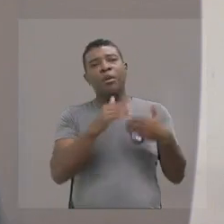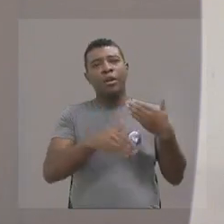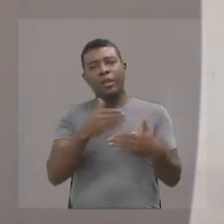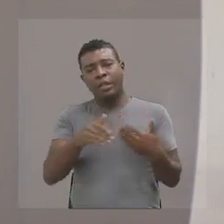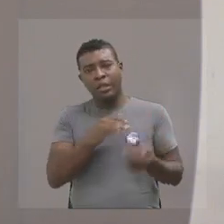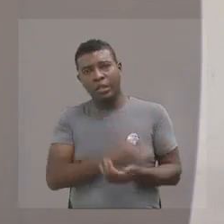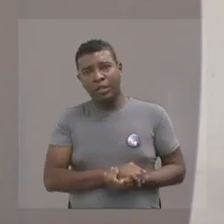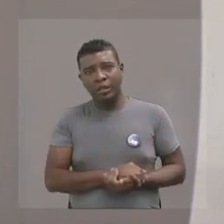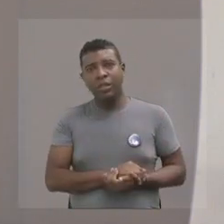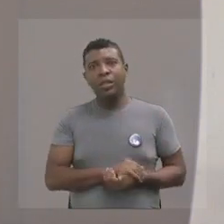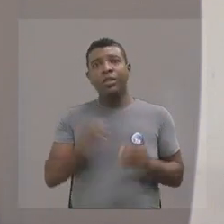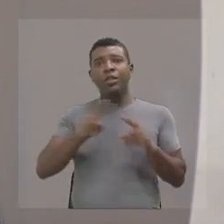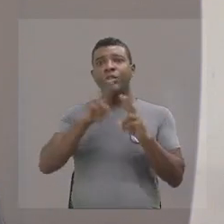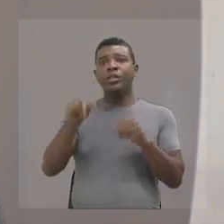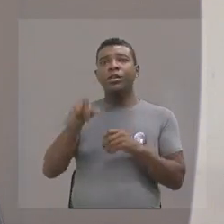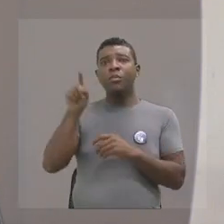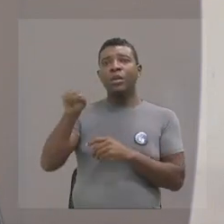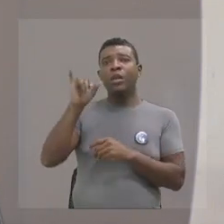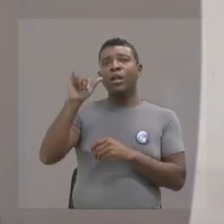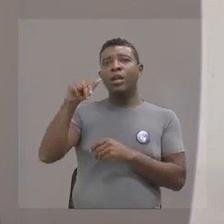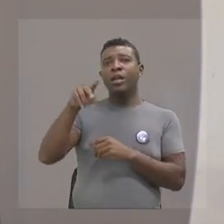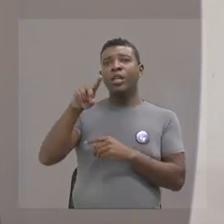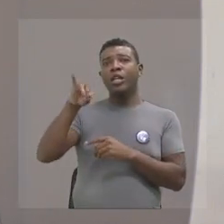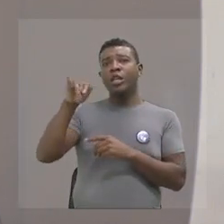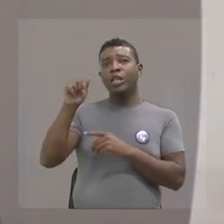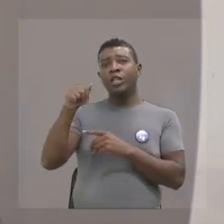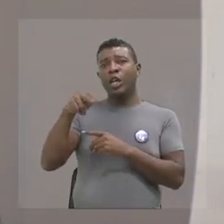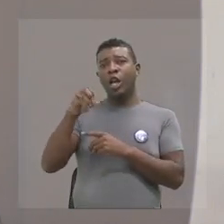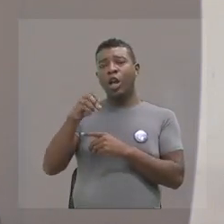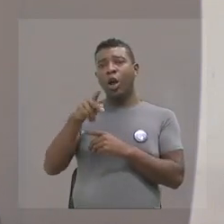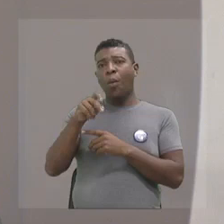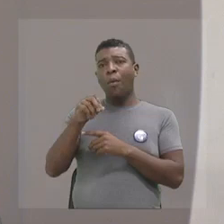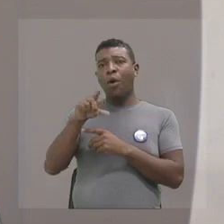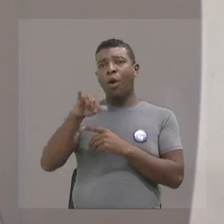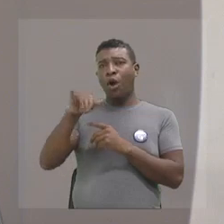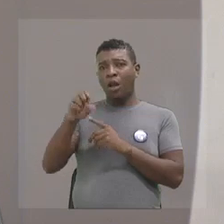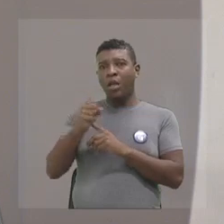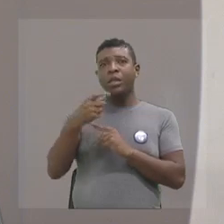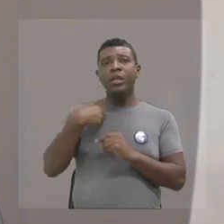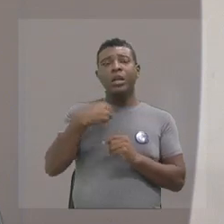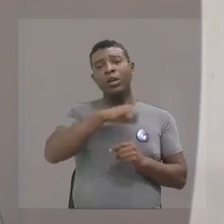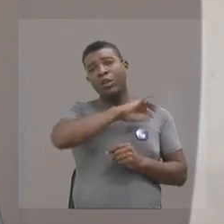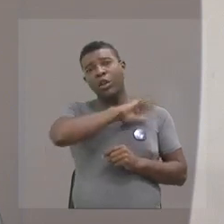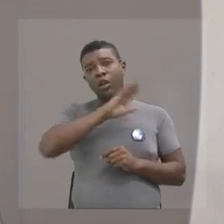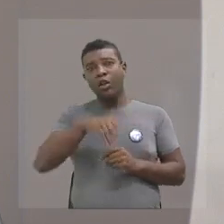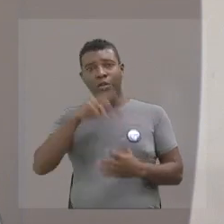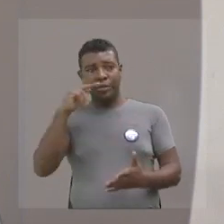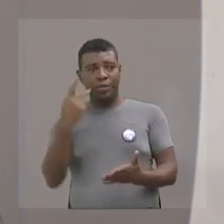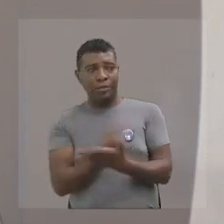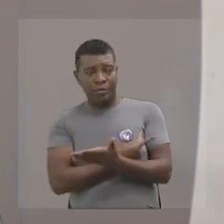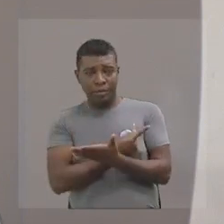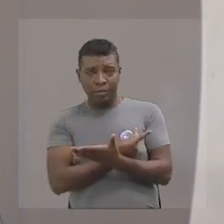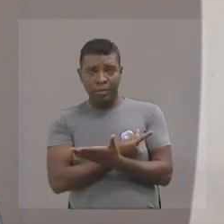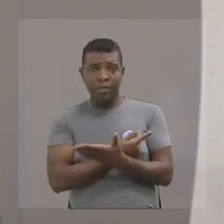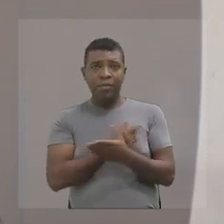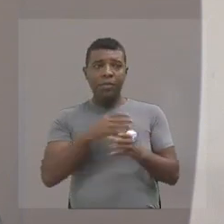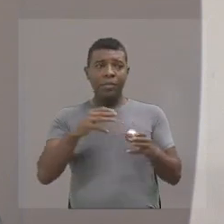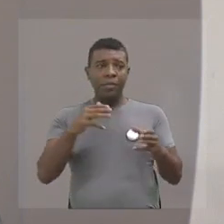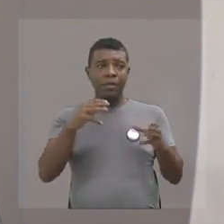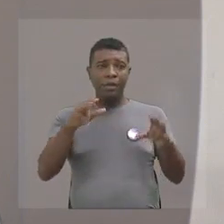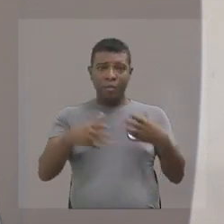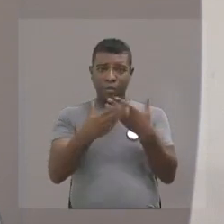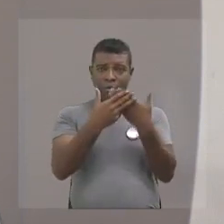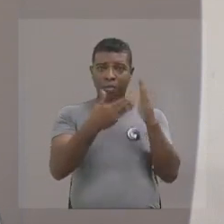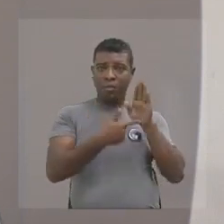no município de Indianópolis que você a gente trouxe inclusive na apresentação como um Case né Deputado e nós precisamos muito e A